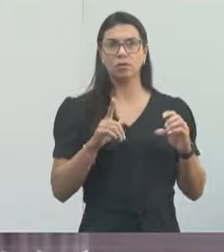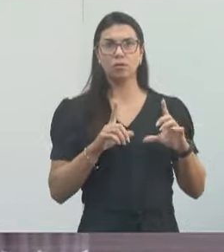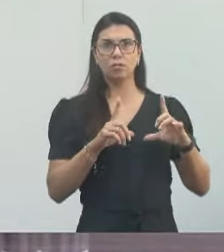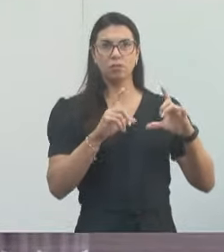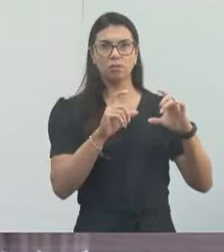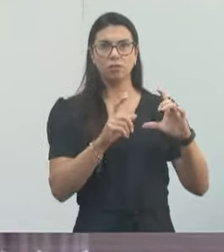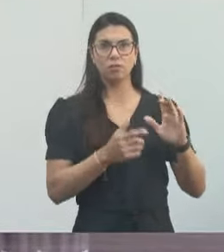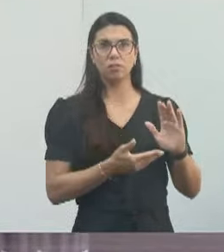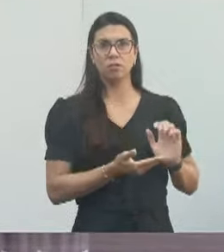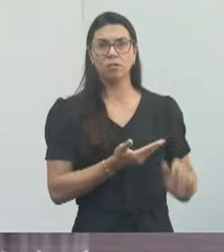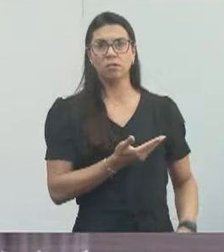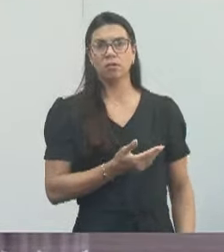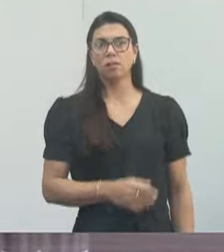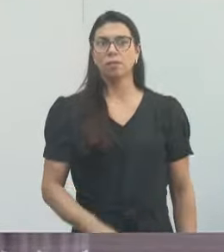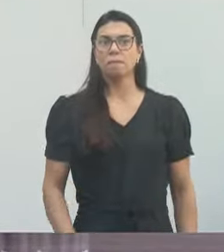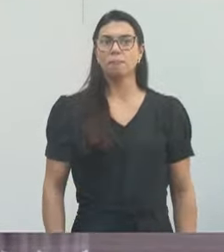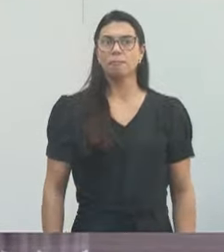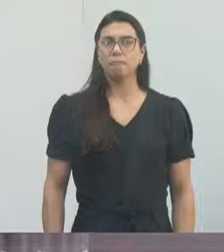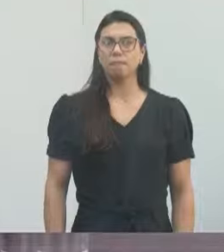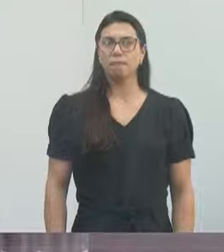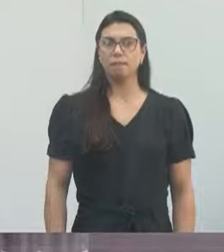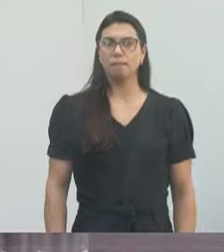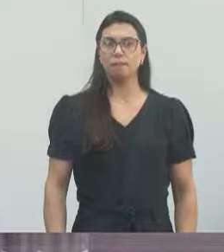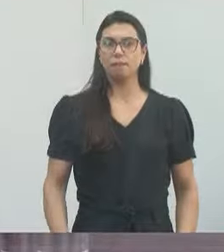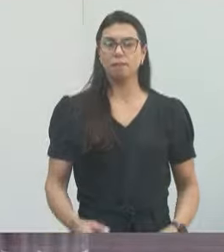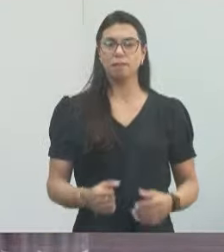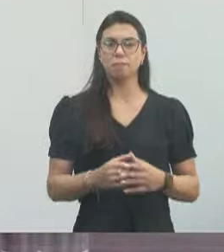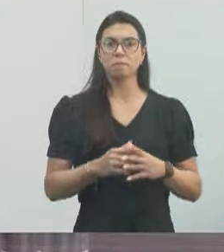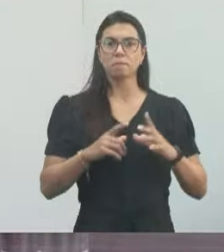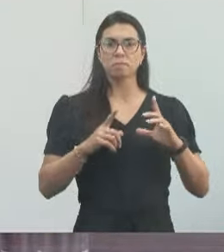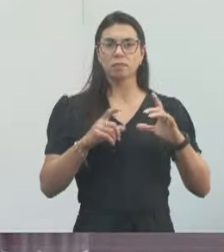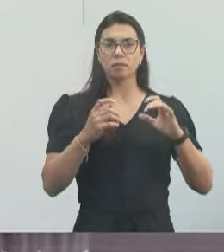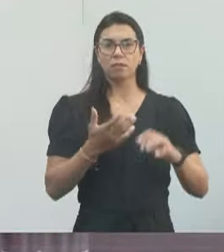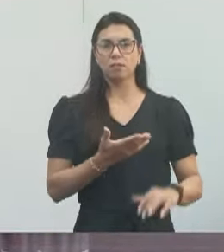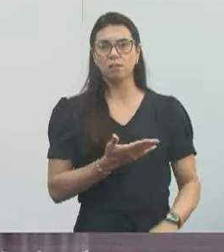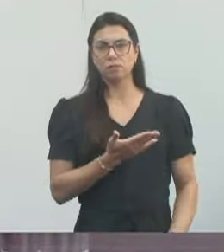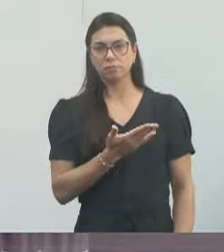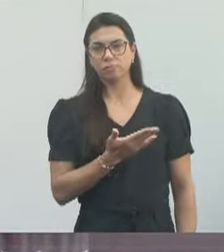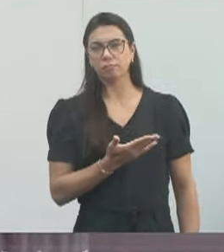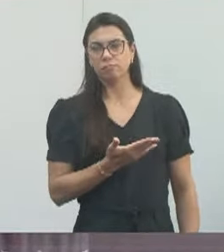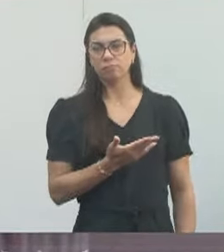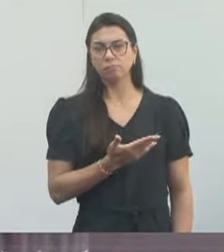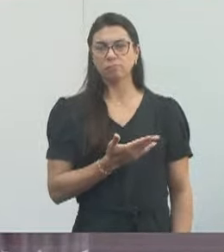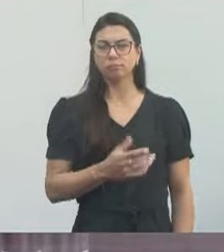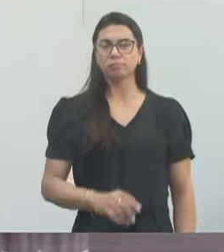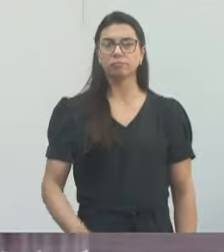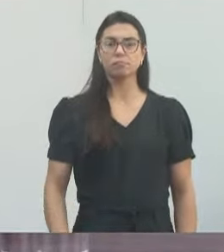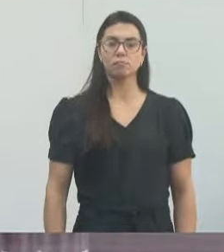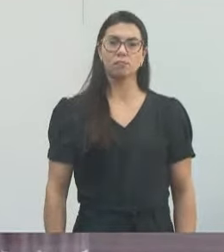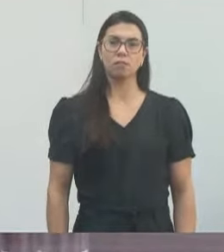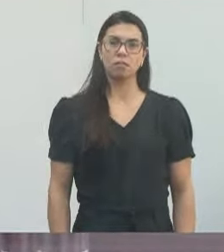foto a Rua Caminho do S Léo outra